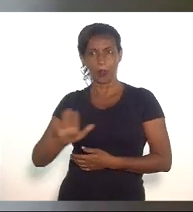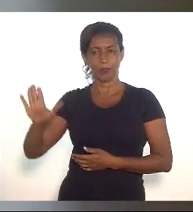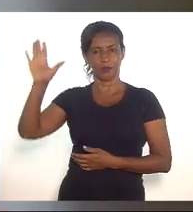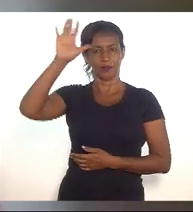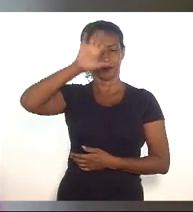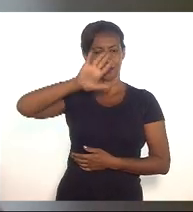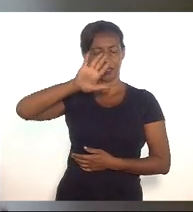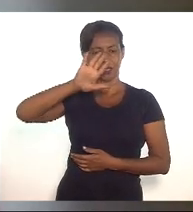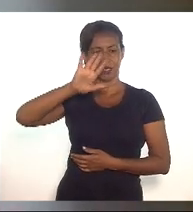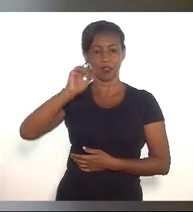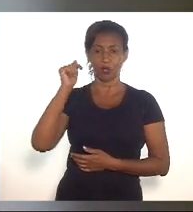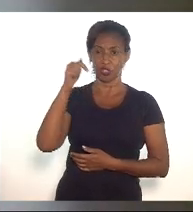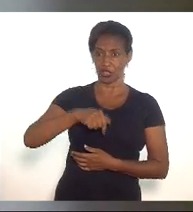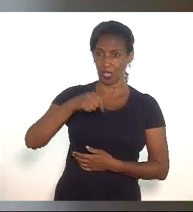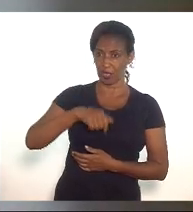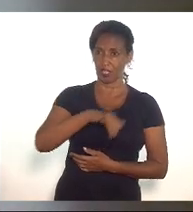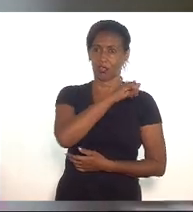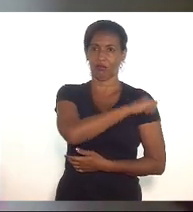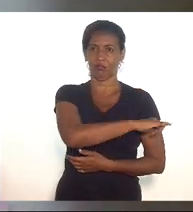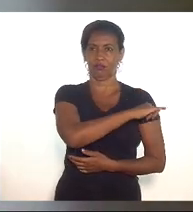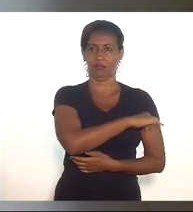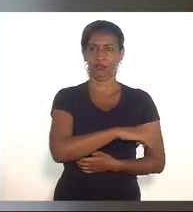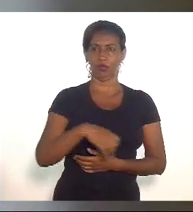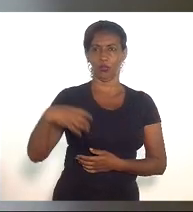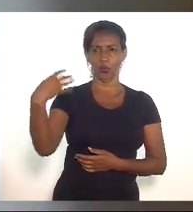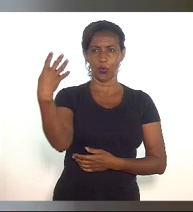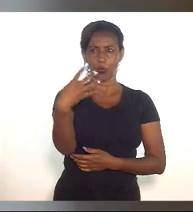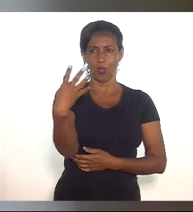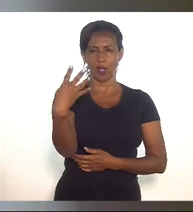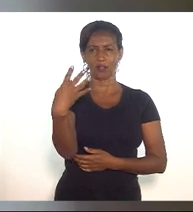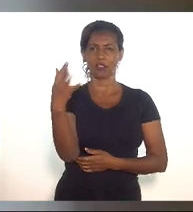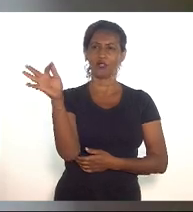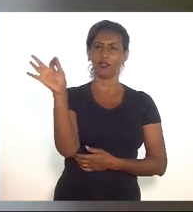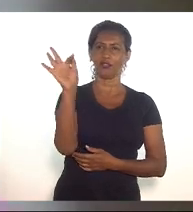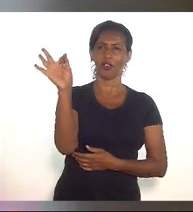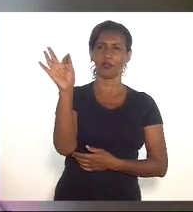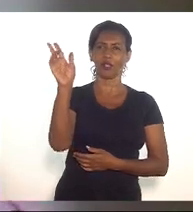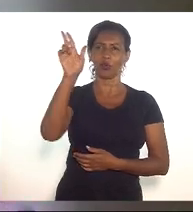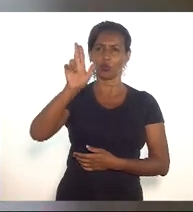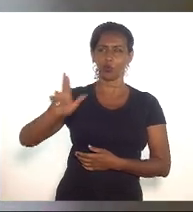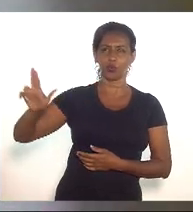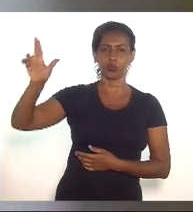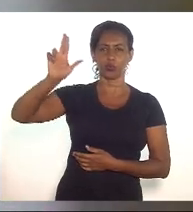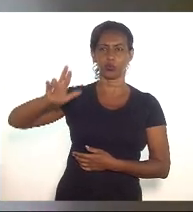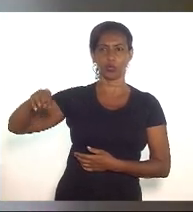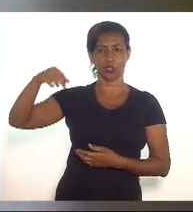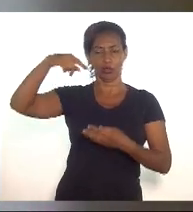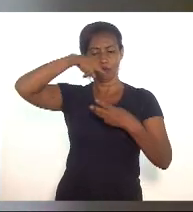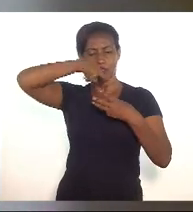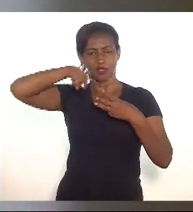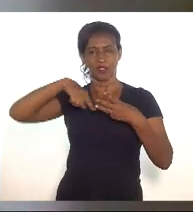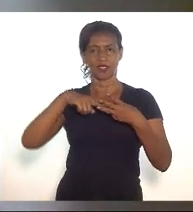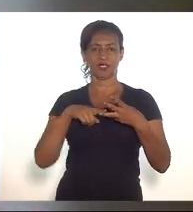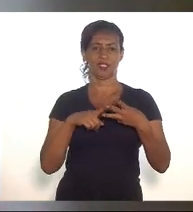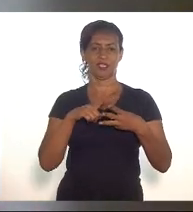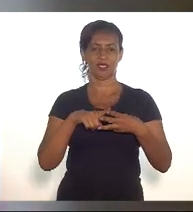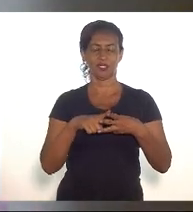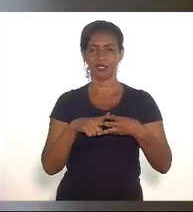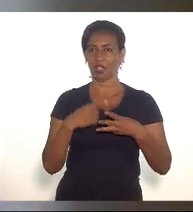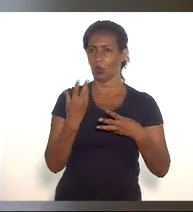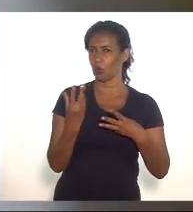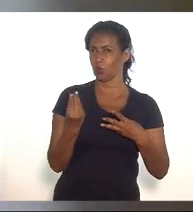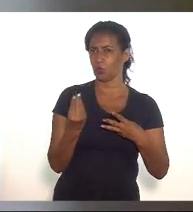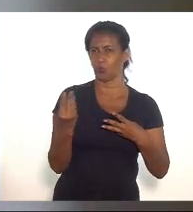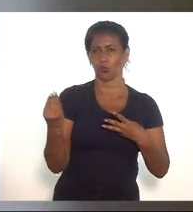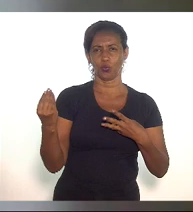né? Estão aqui no Rio de Janeiro 4 grandes universidades federais, nós temos as 3 universidades estaduais, nós temos